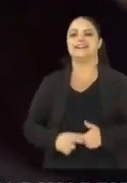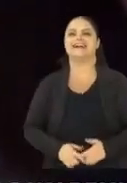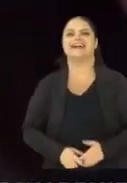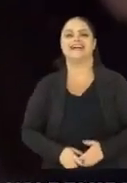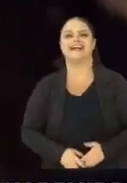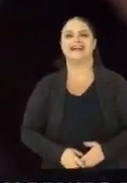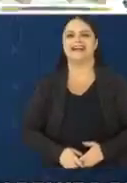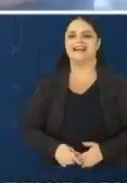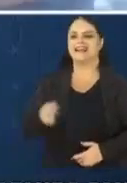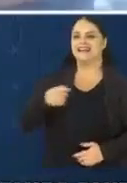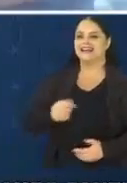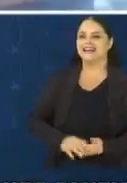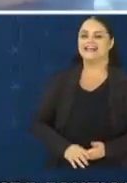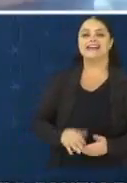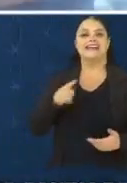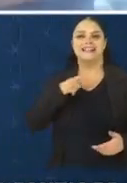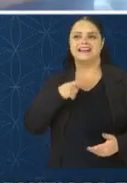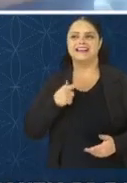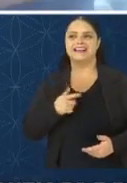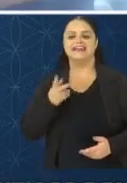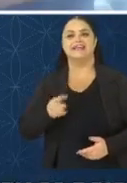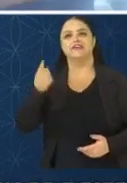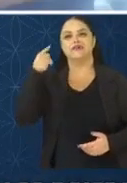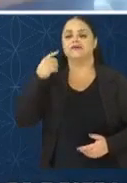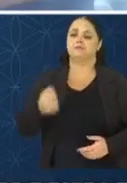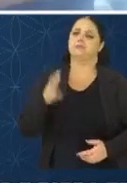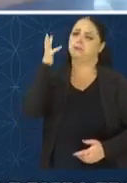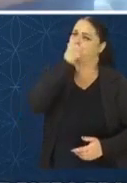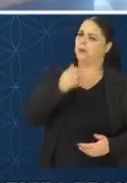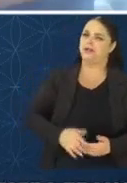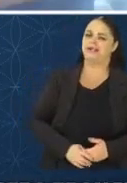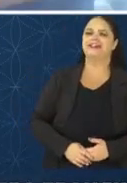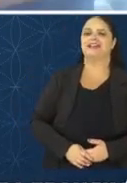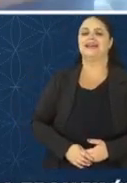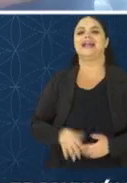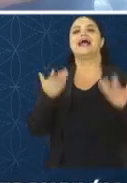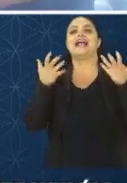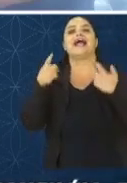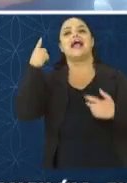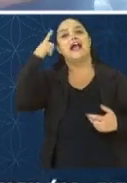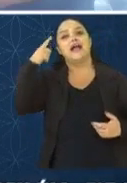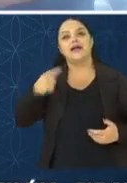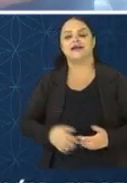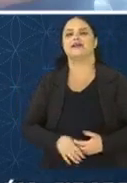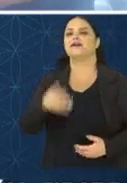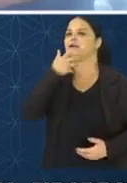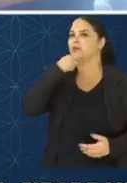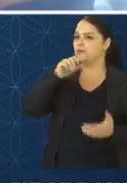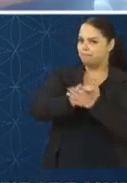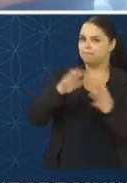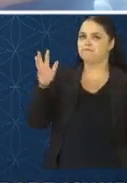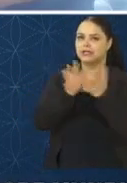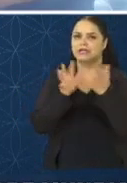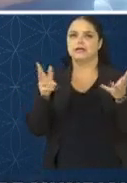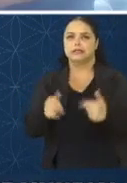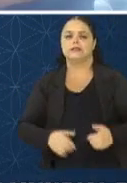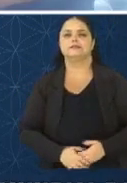e ele é uma boa mas ele ele careca tá bonitão hein maravilhoso